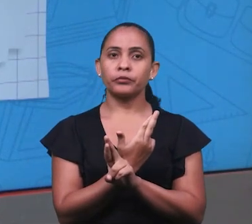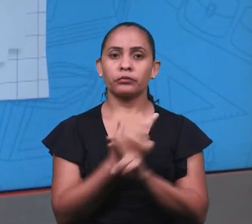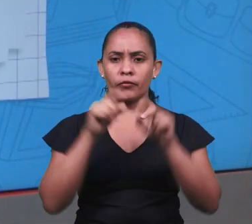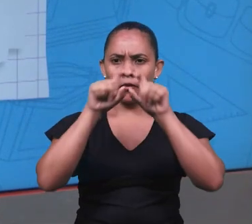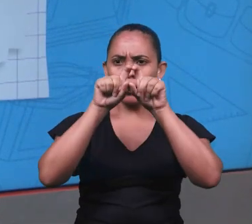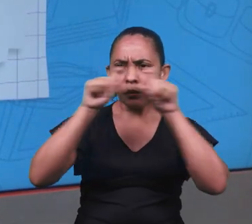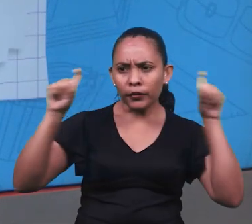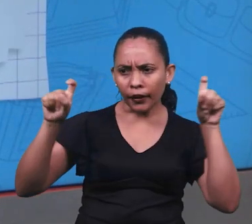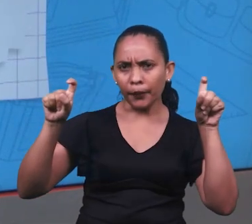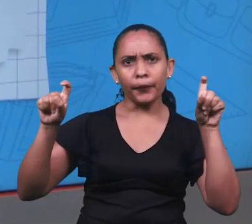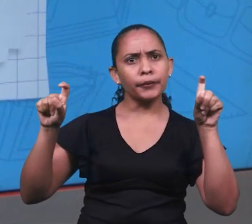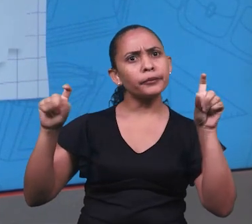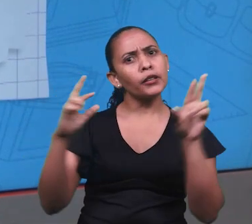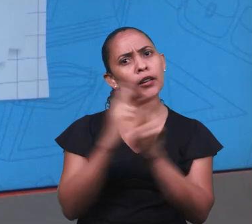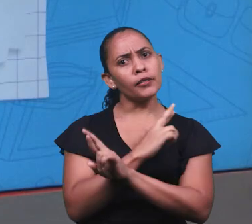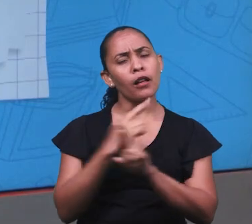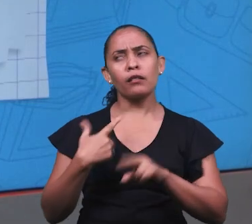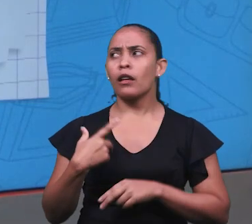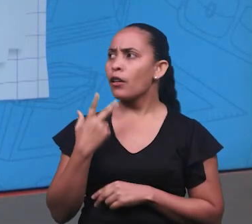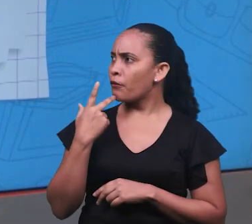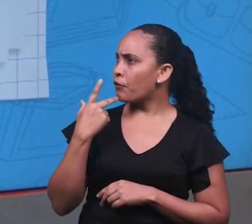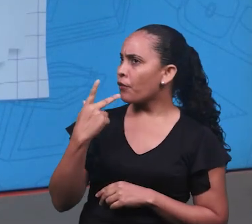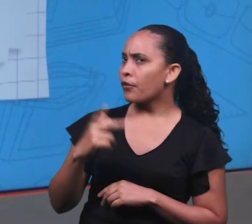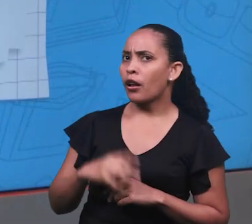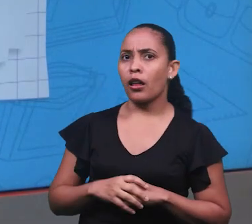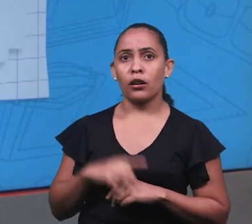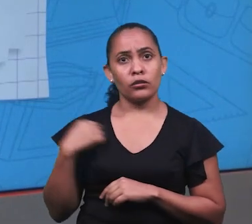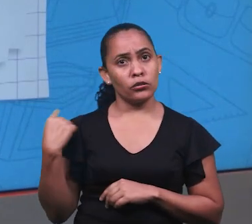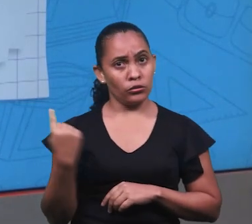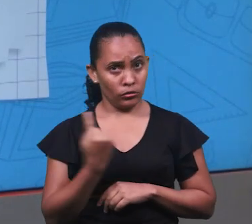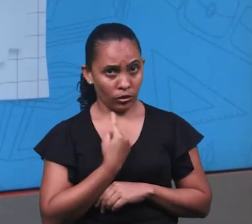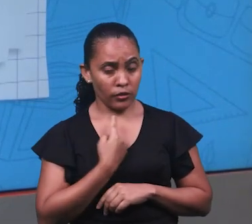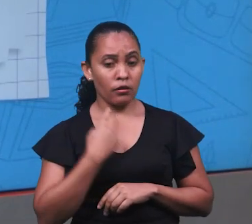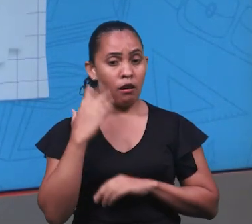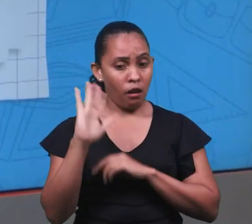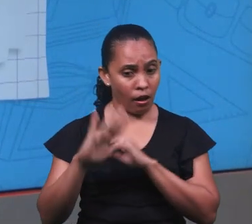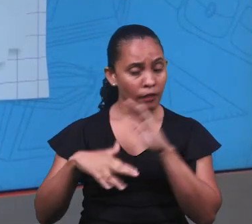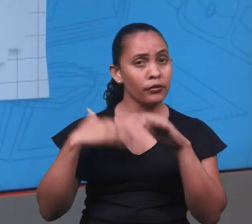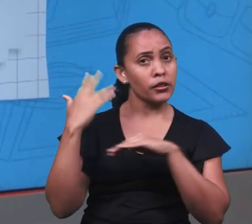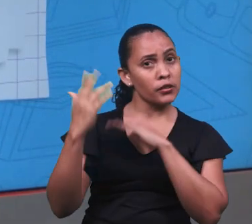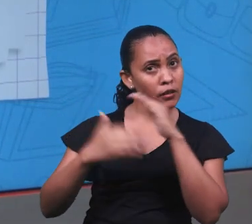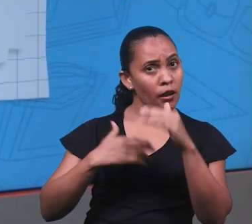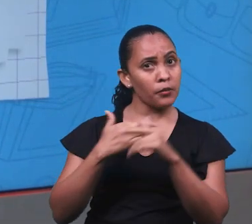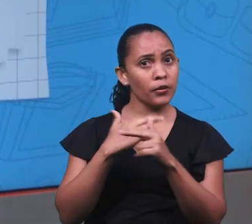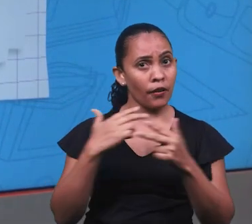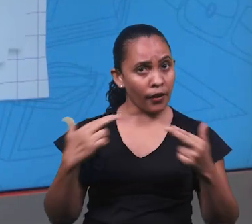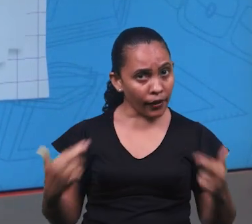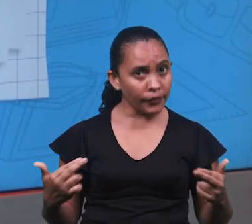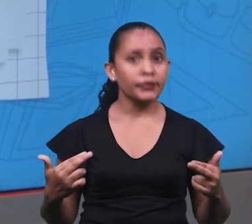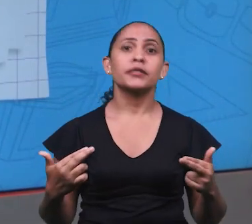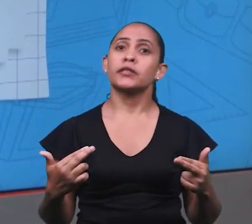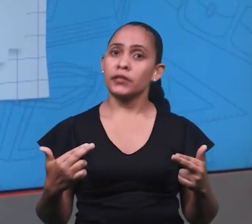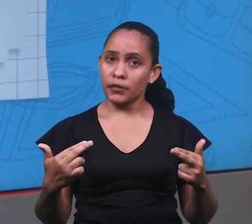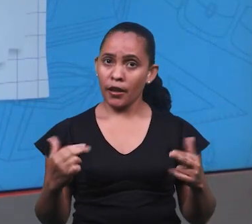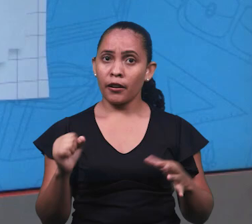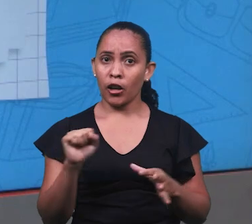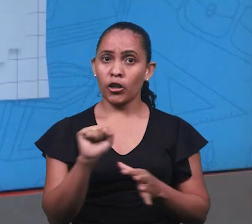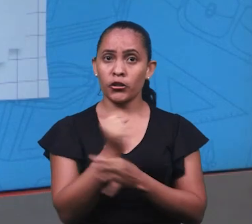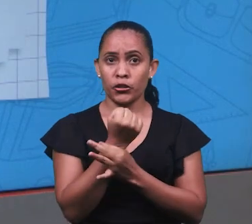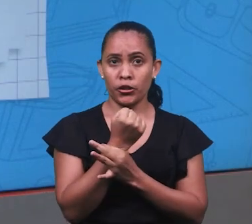mulher? Professor, eu vou fundamentar que nós, inclusive, já avançamos em alguns aspectos nas garantias legais,